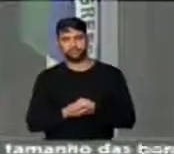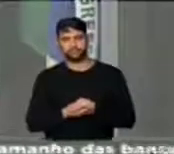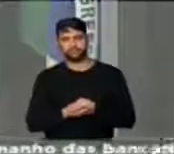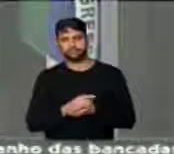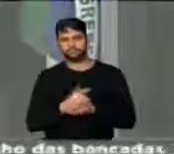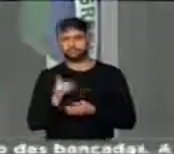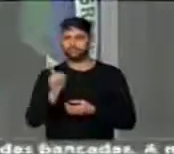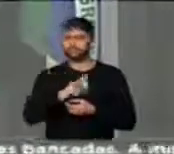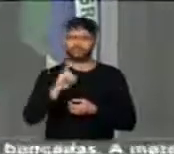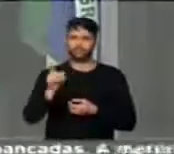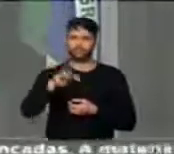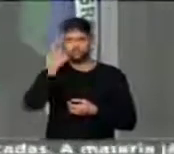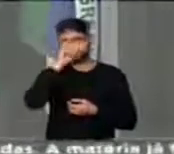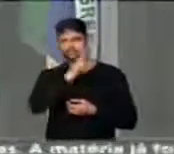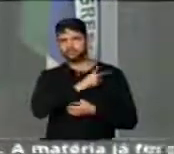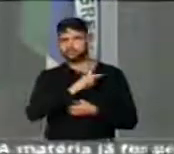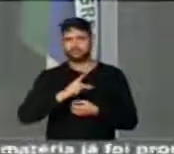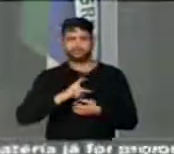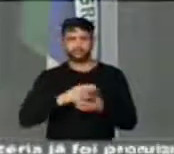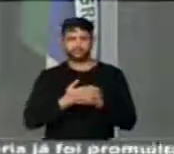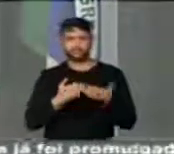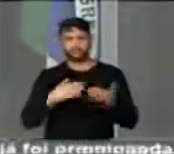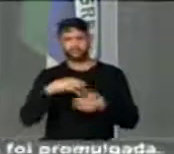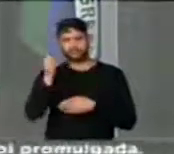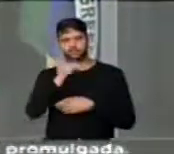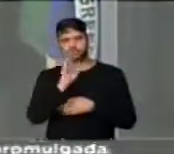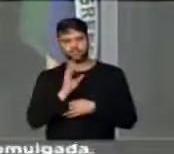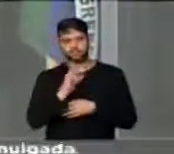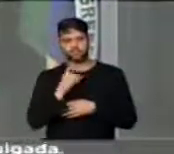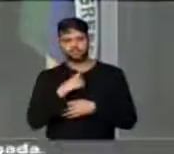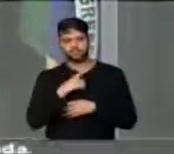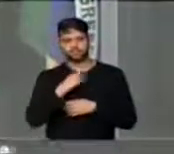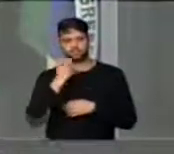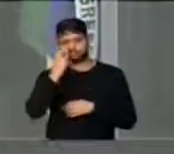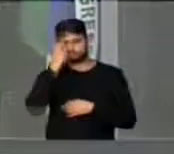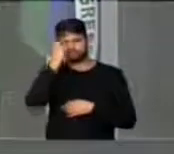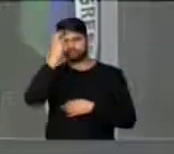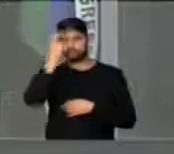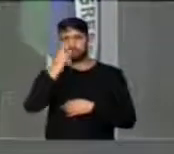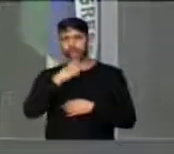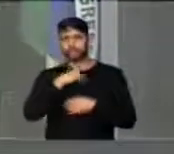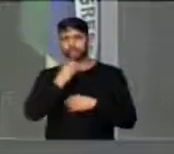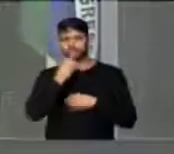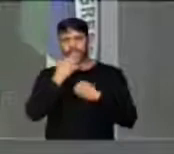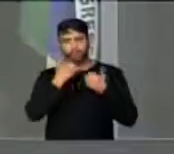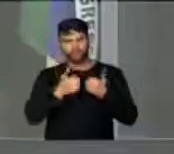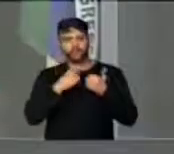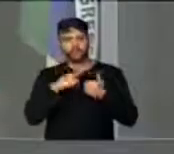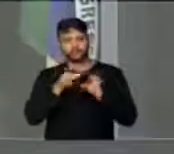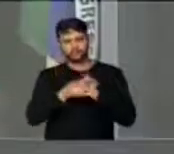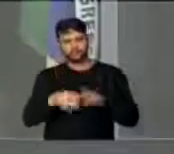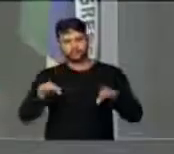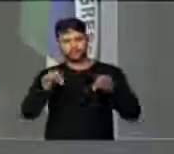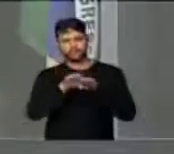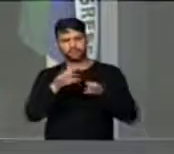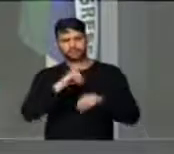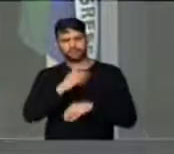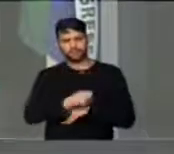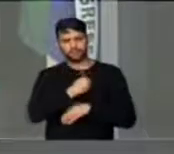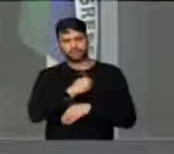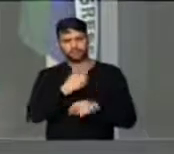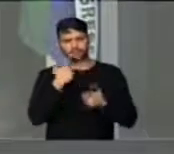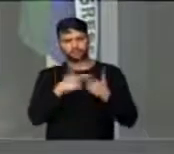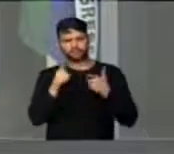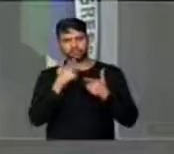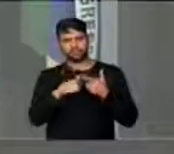Não, senhor presidente. O Brasil está amadurecido para a democracia. Nós estamos tendo uma